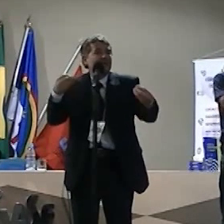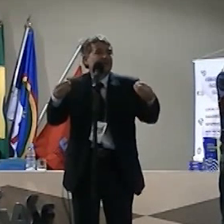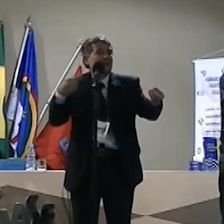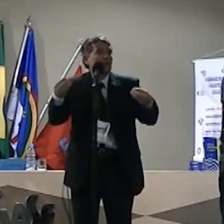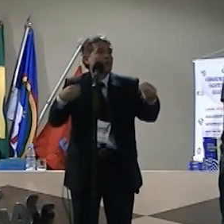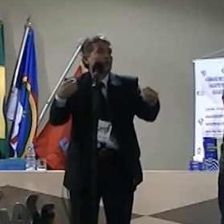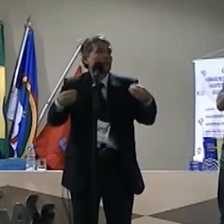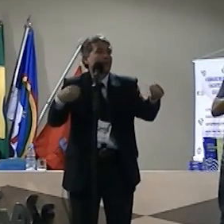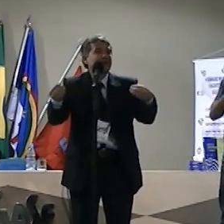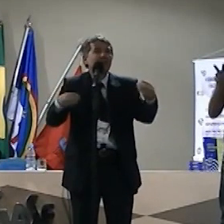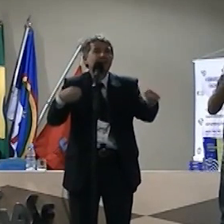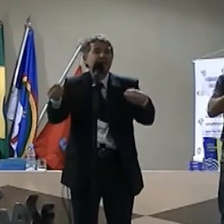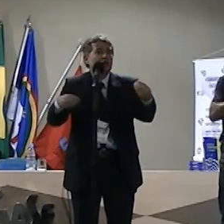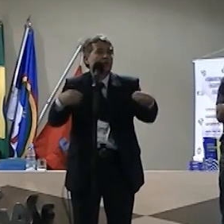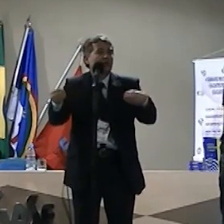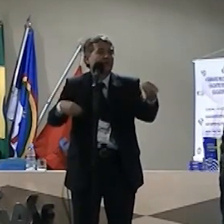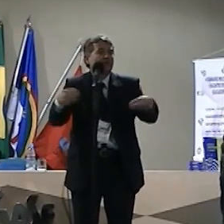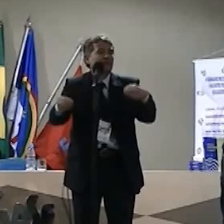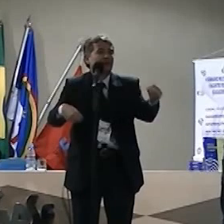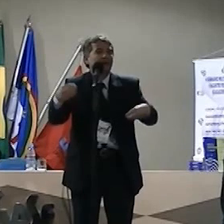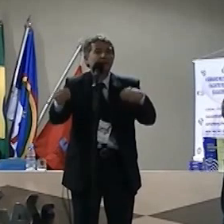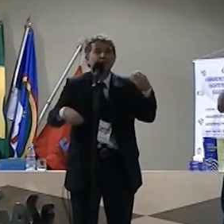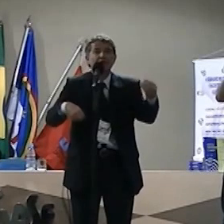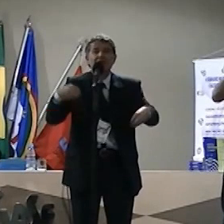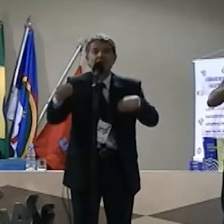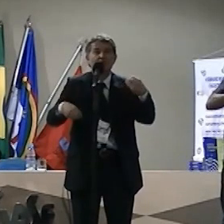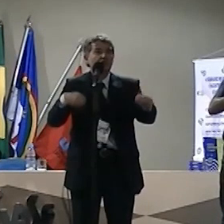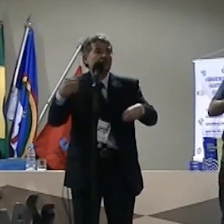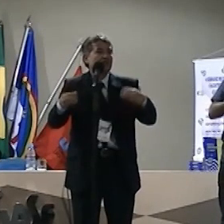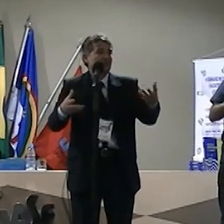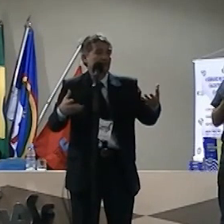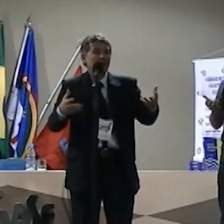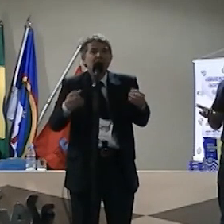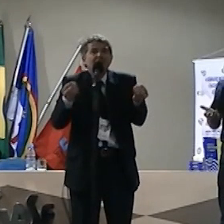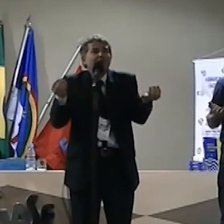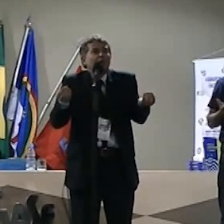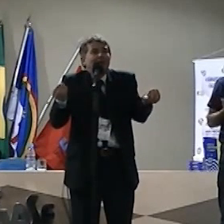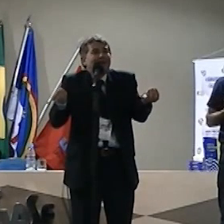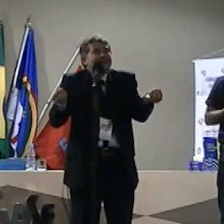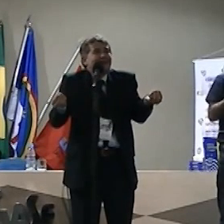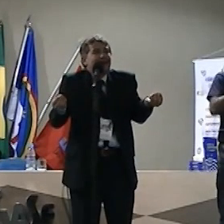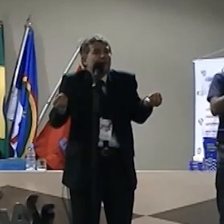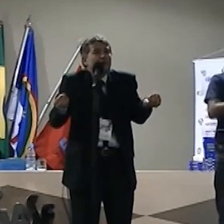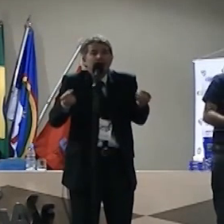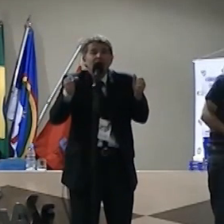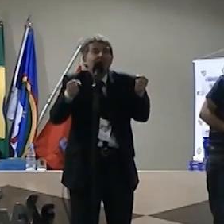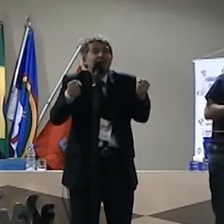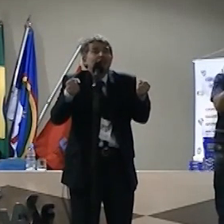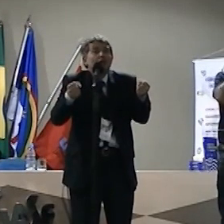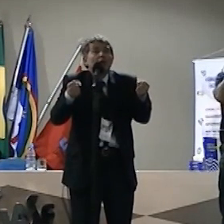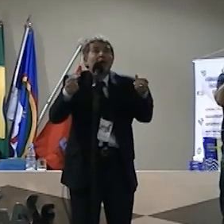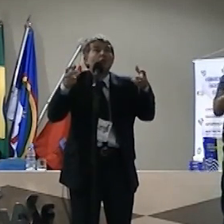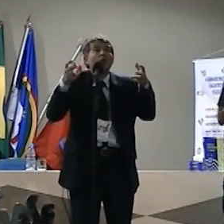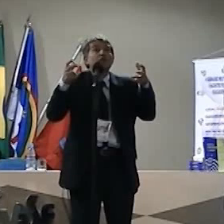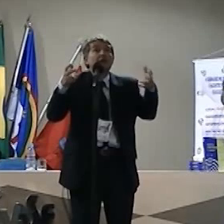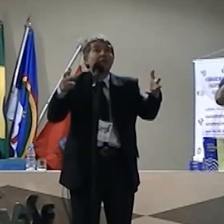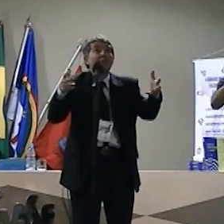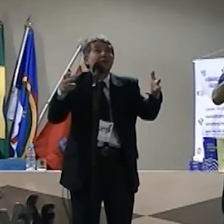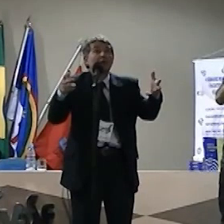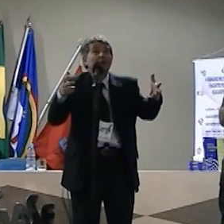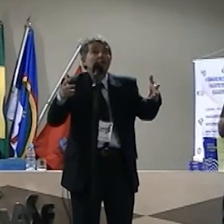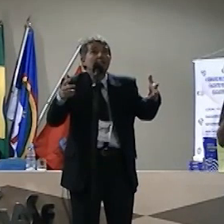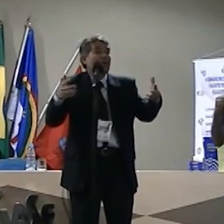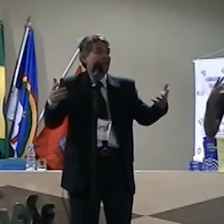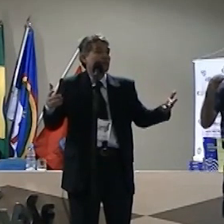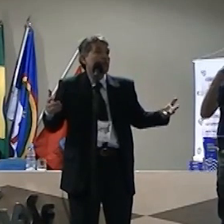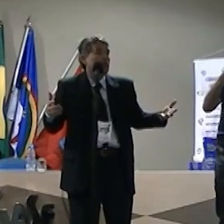As crianças escutam do pai e da mãe a história, a vida, o trabalho, o dia a dia, o cotidiano. Minha filha com 3 anos, eu estava dirigindo um carro, quando o sinal